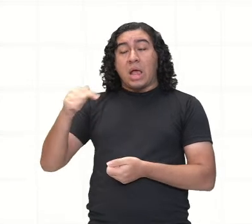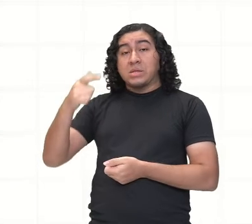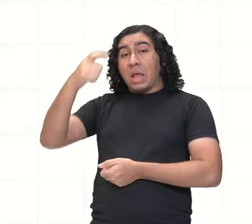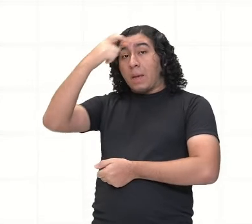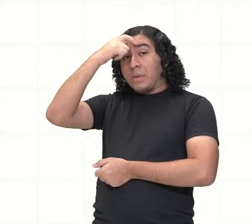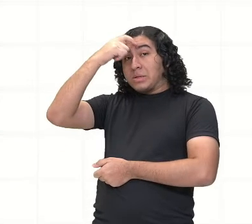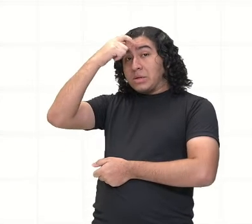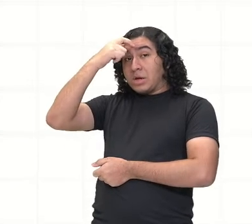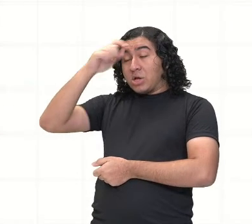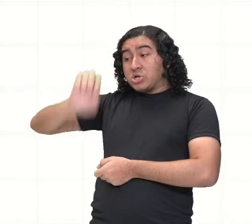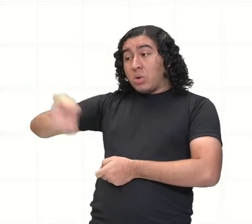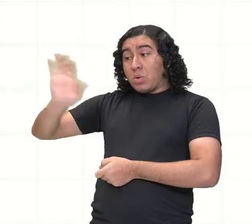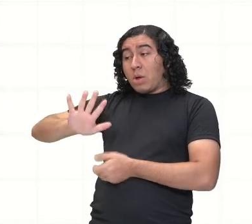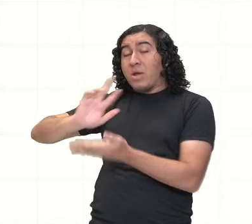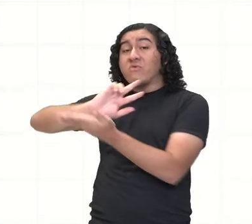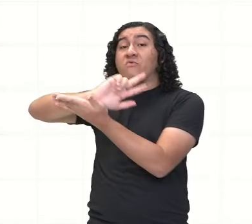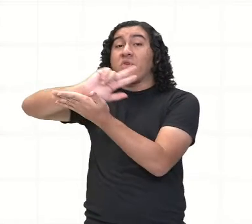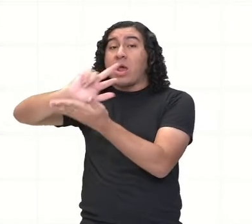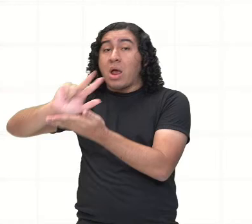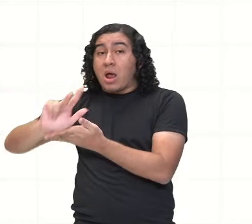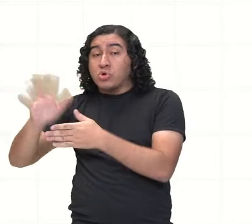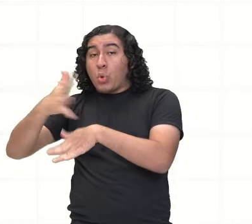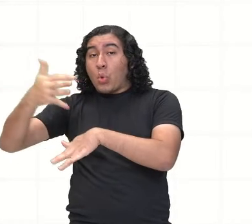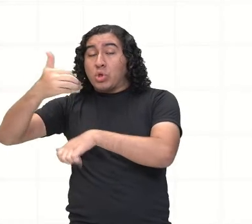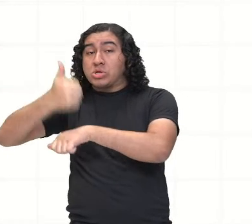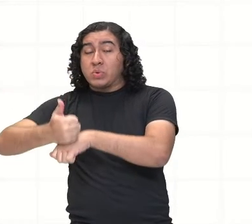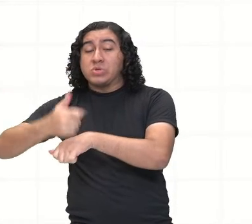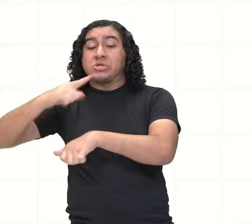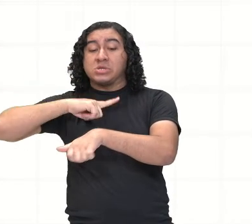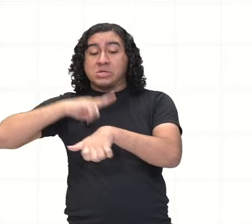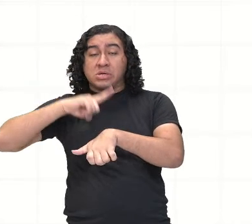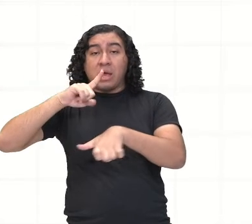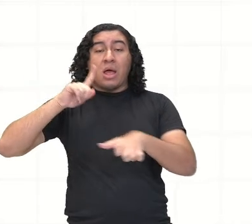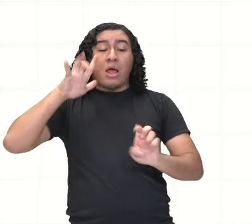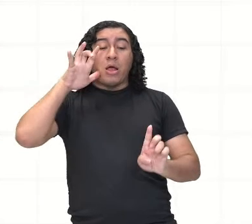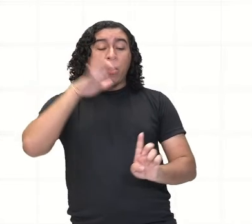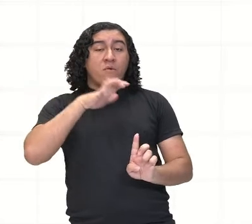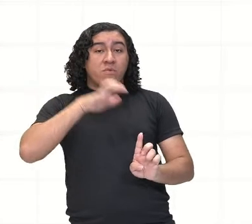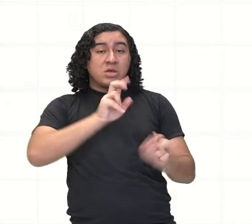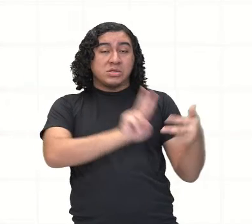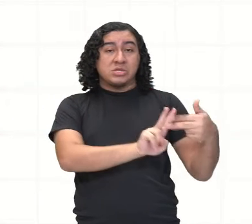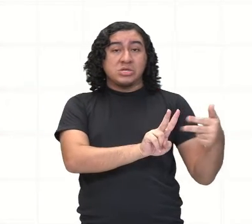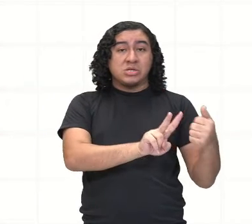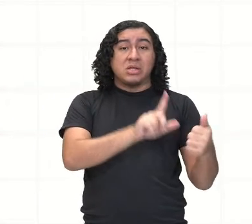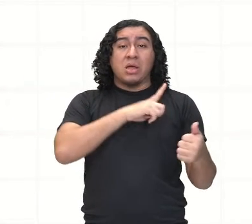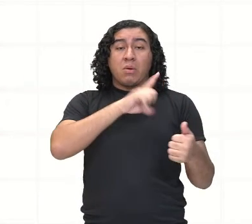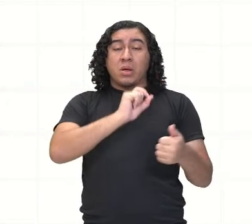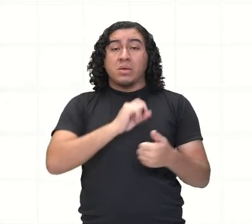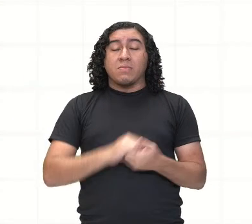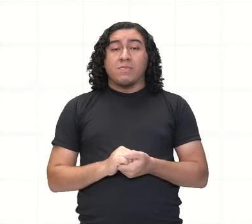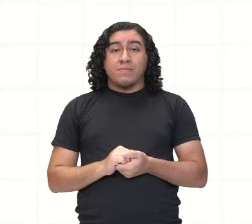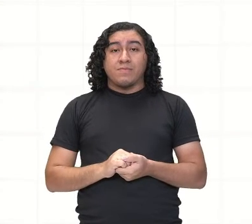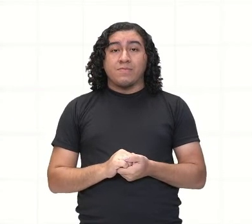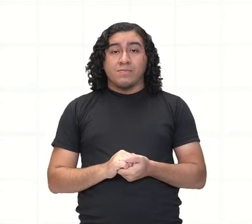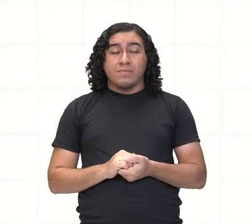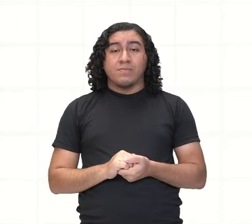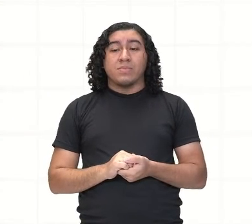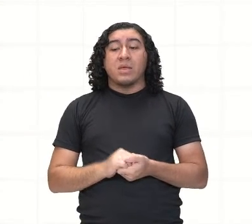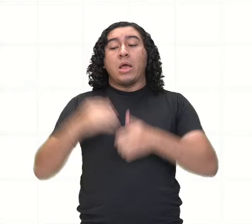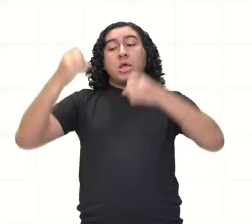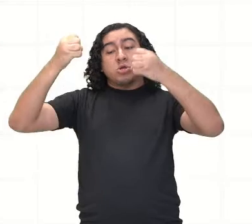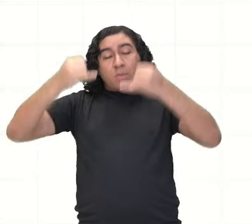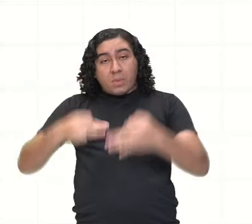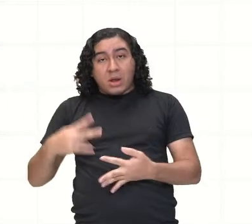muitos colonizadores mantinham sobre os indígenas, frequentemente desumanizando-os e justificando